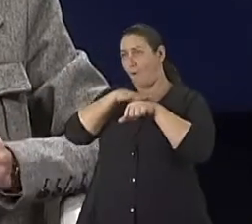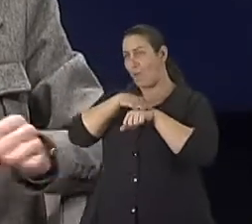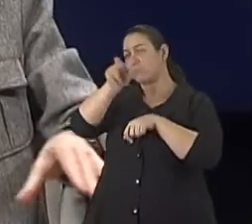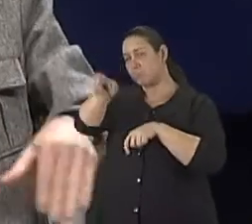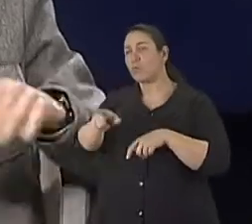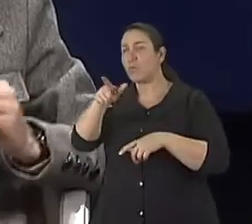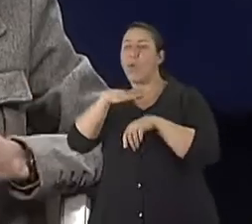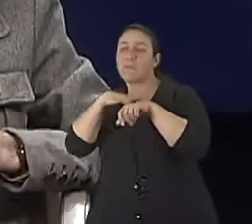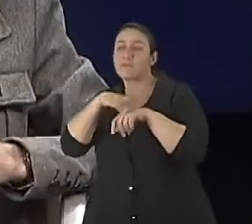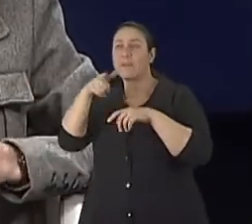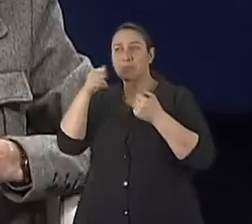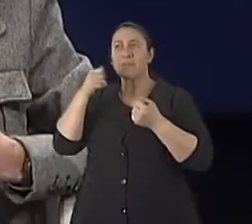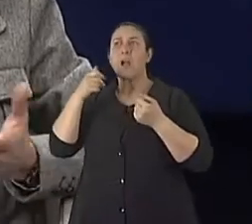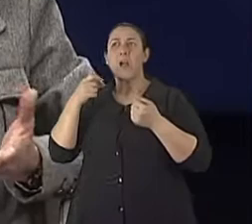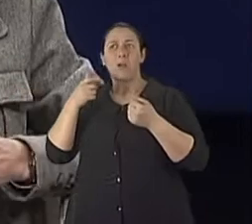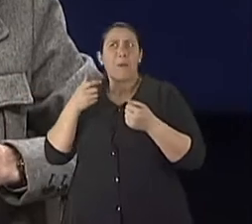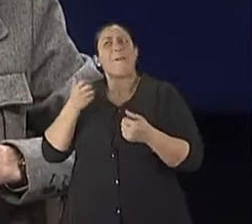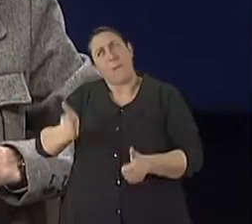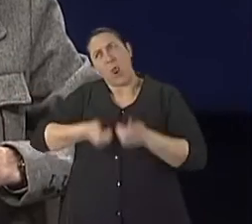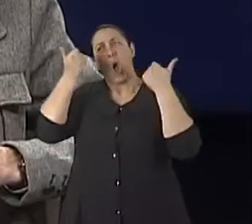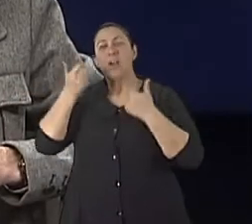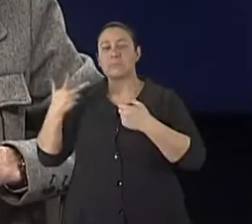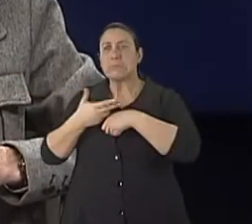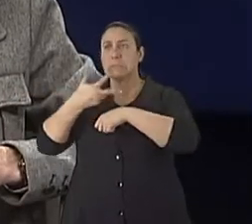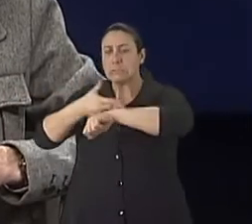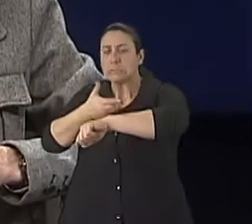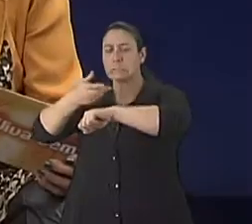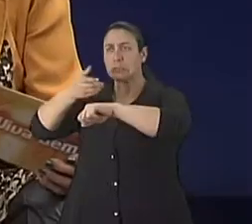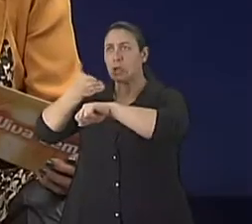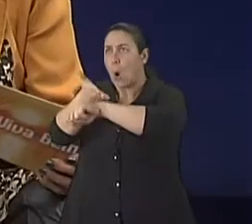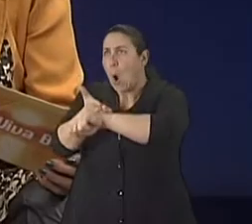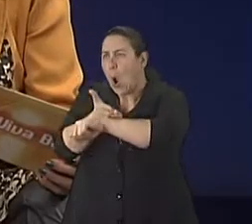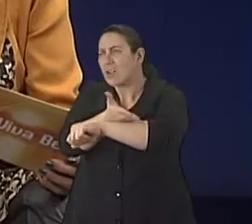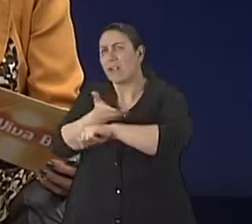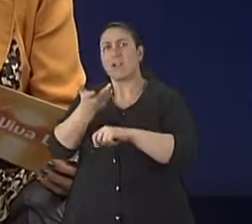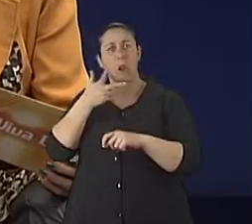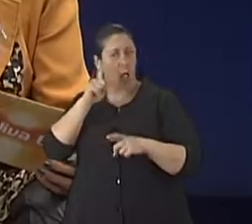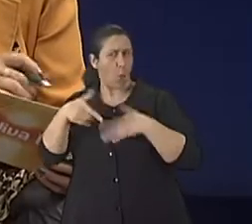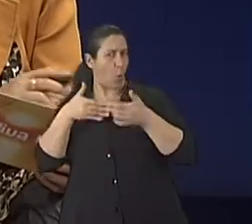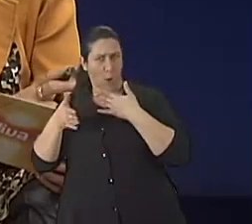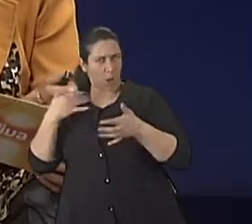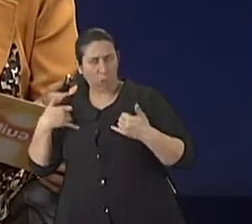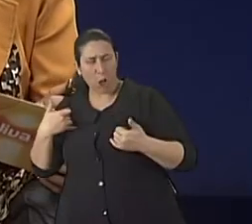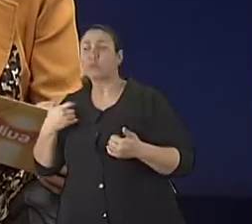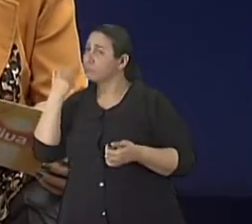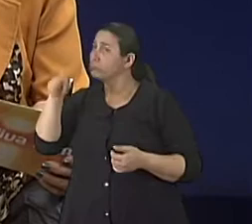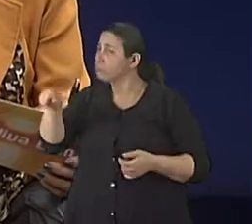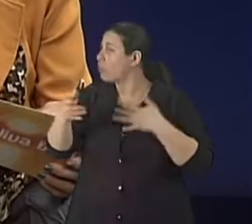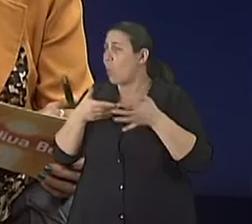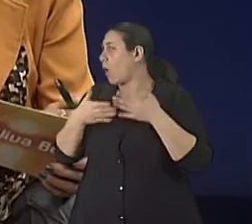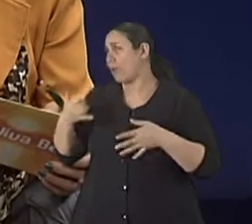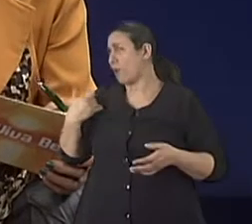digamos anatomia sem cortar sem tirar o som é muito melhor é muito mais vantajoso em qualquer idade porque não é eu tenho aqui pessoas que